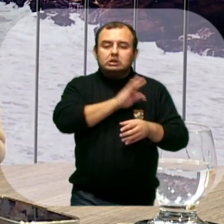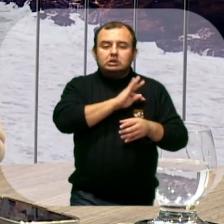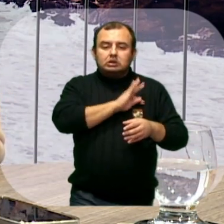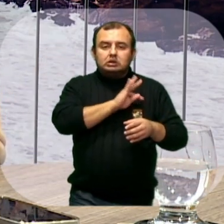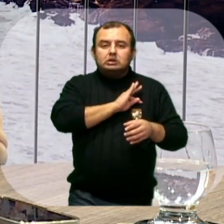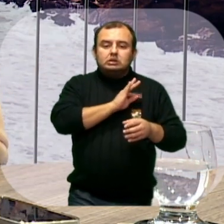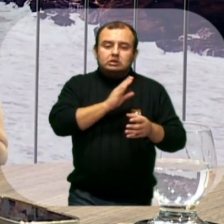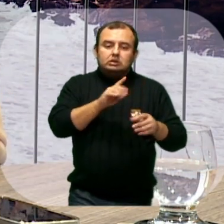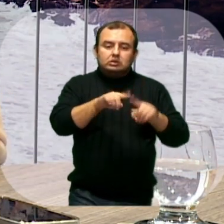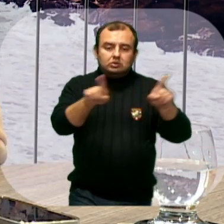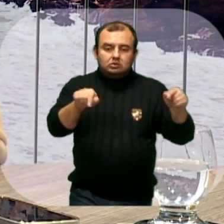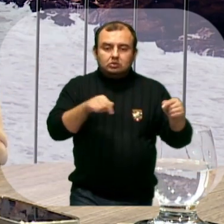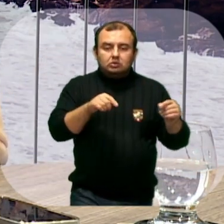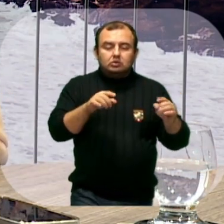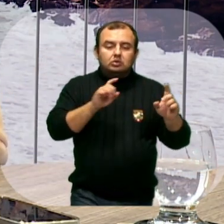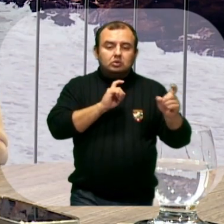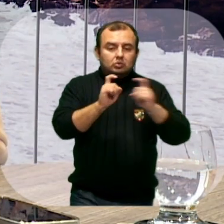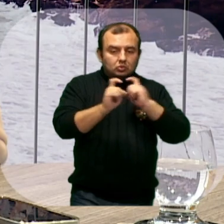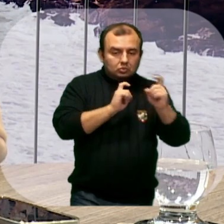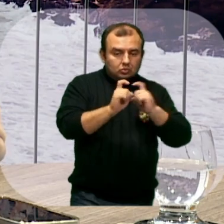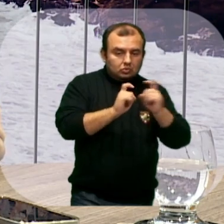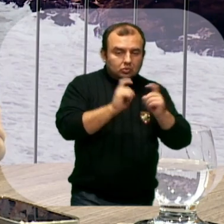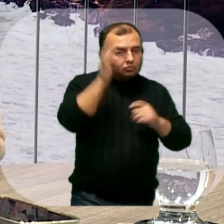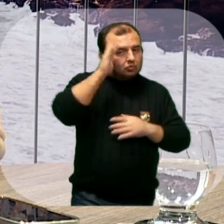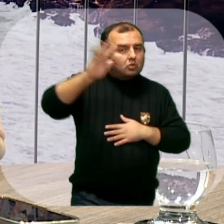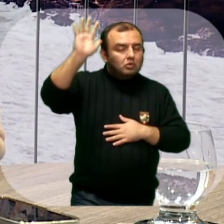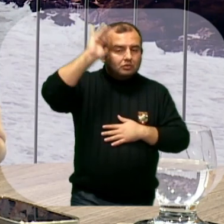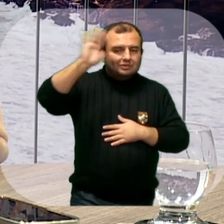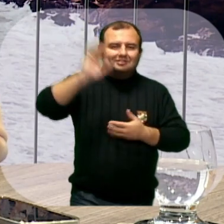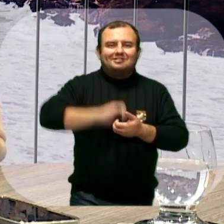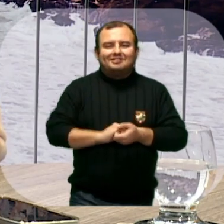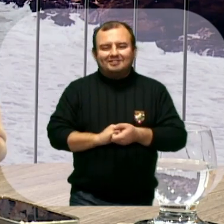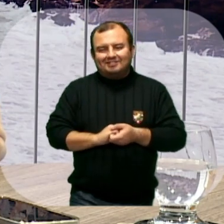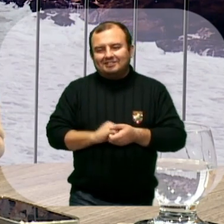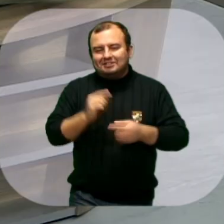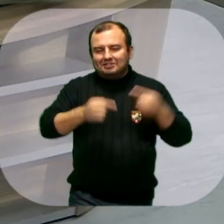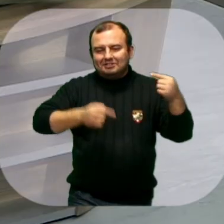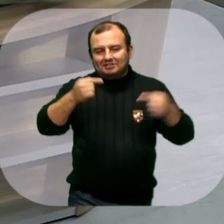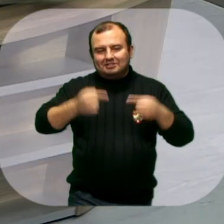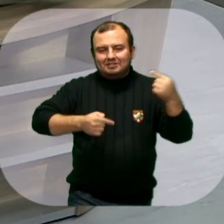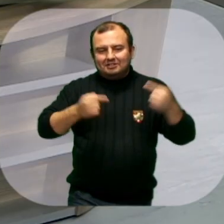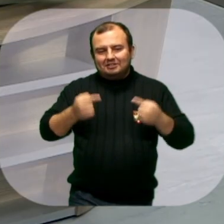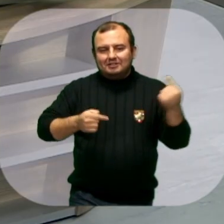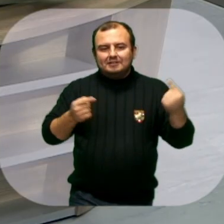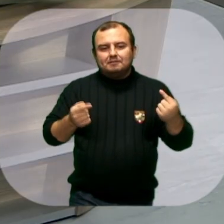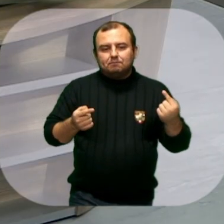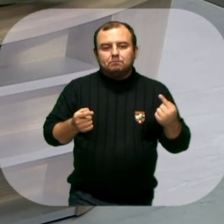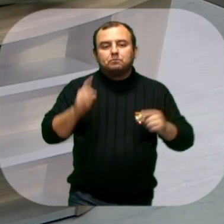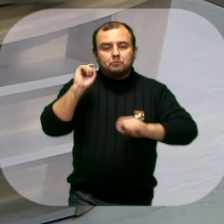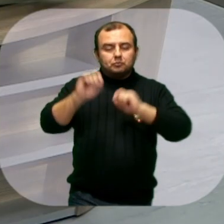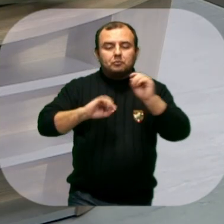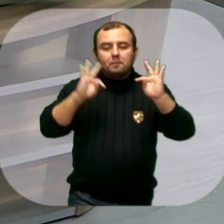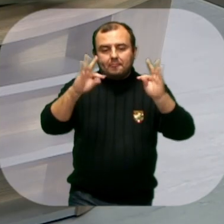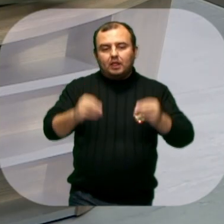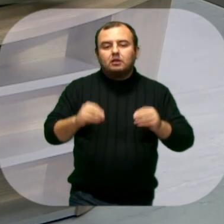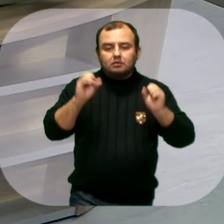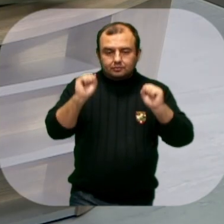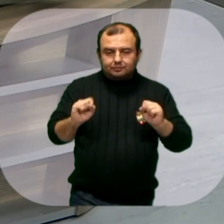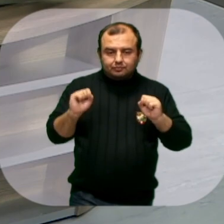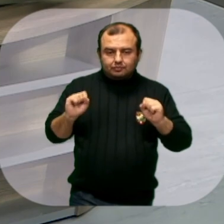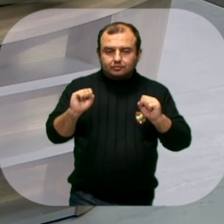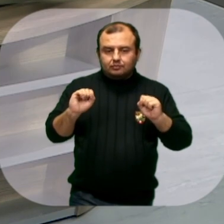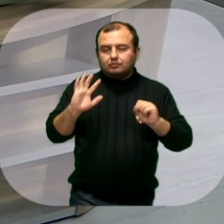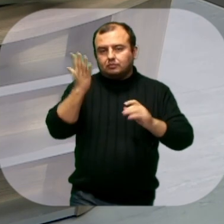técnica, numa salinha, reunidos, filosofando. Discutindo acerca daquilo tudo que pode